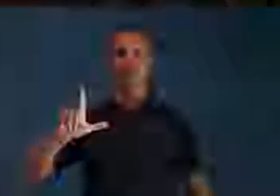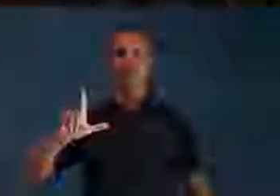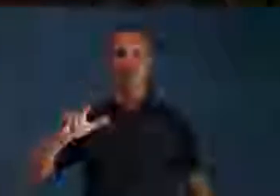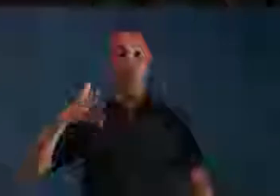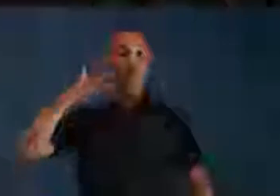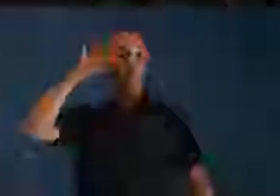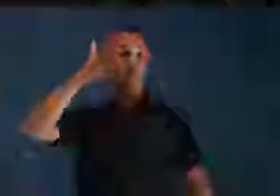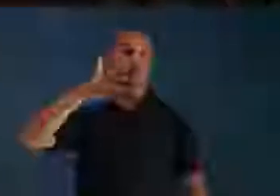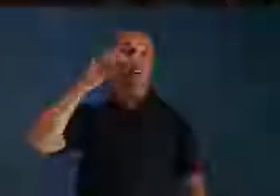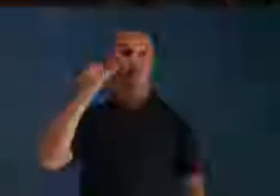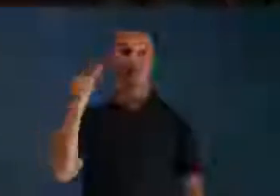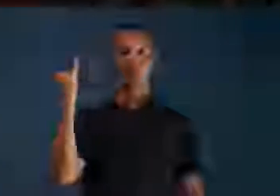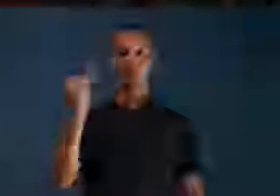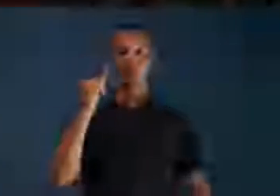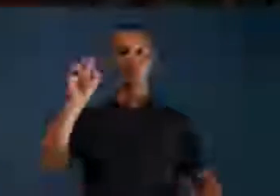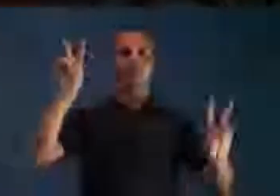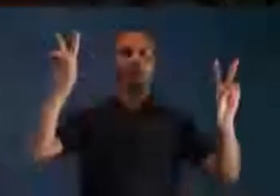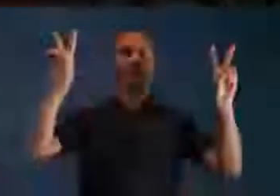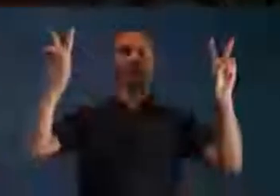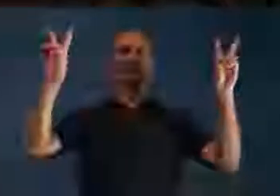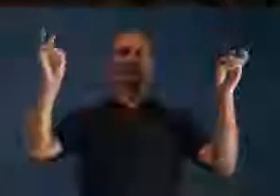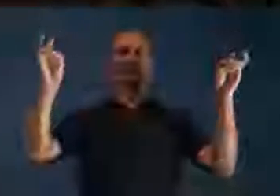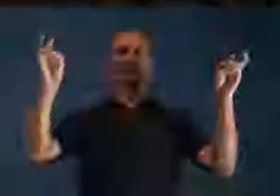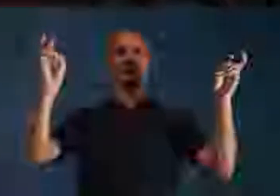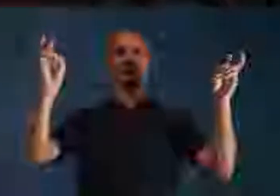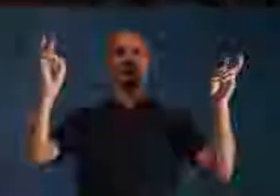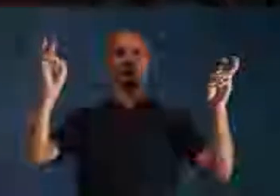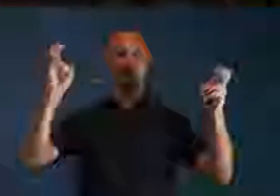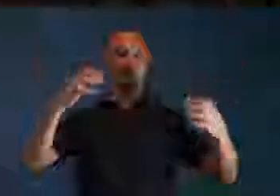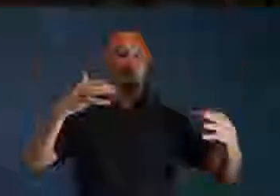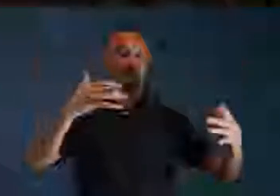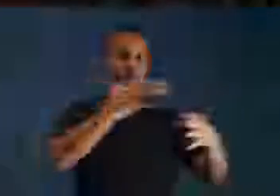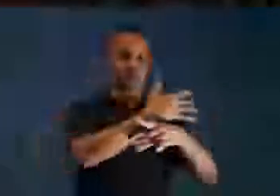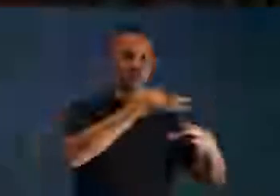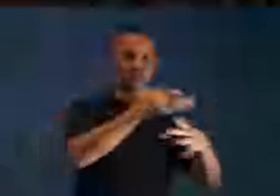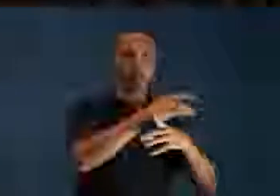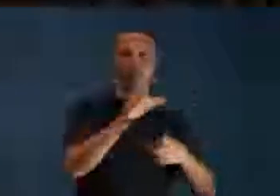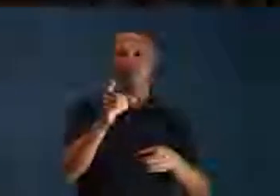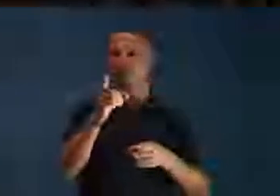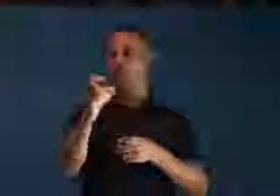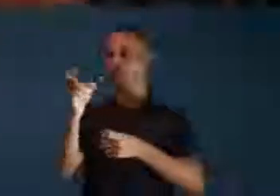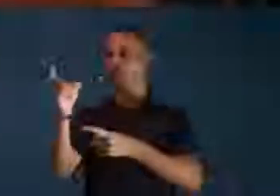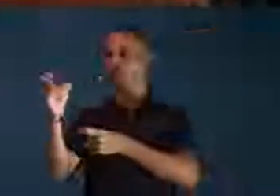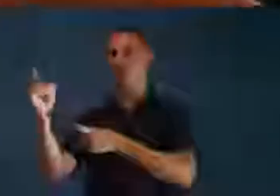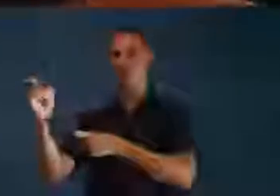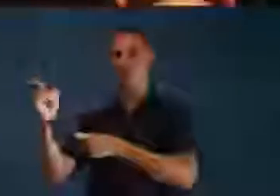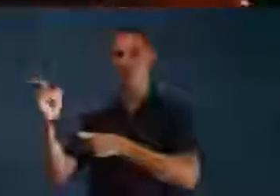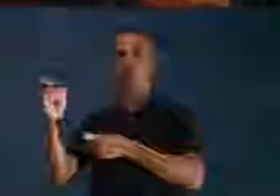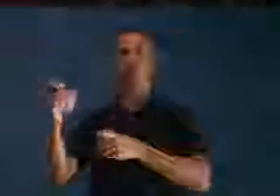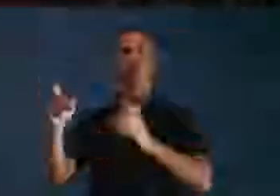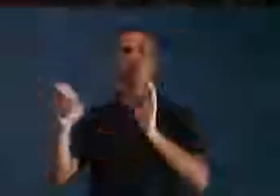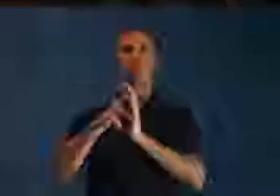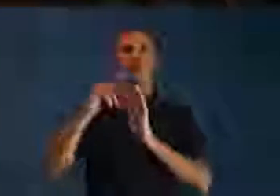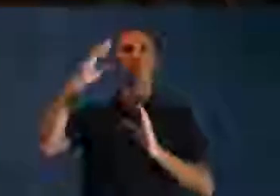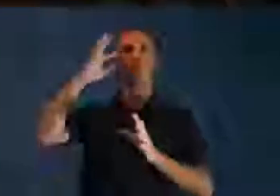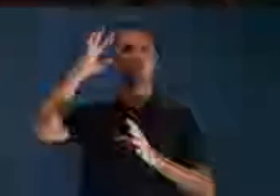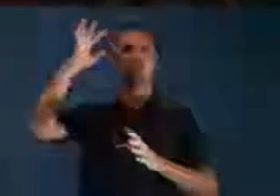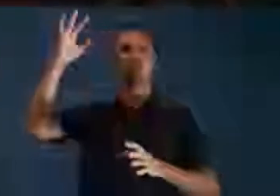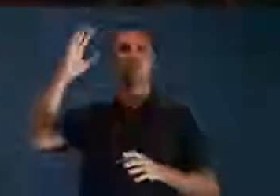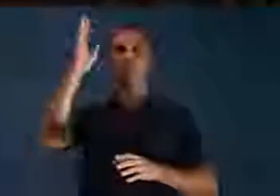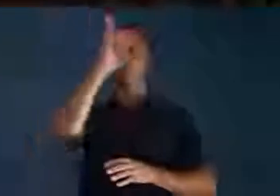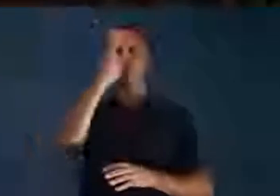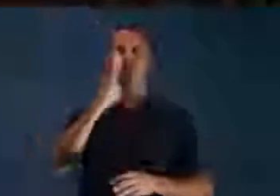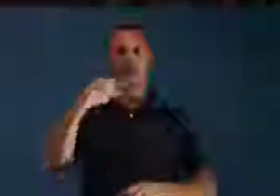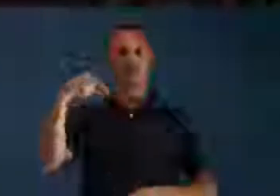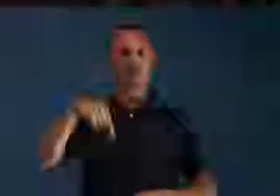importante sessão intitulada As Cidades e os Crimes na Ficção Criminal Brasileira Contemporânea, palestra que vai